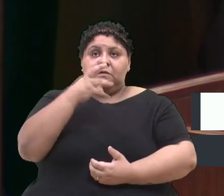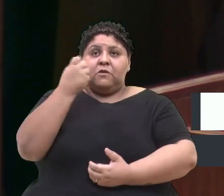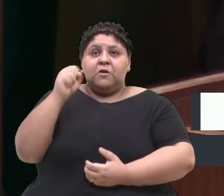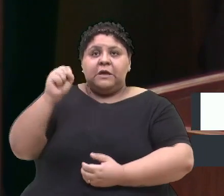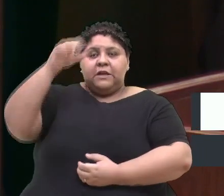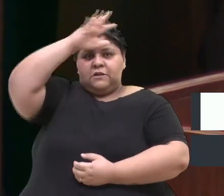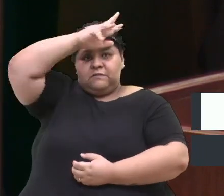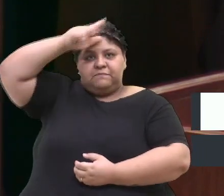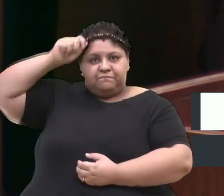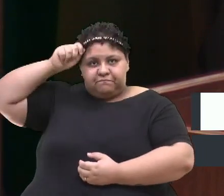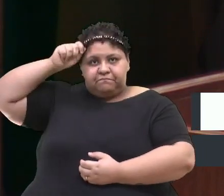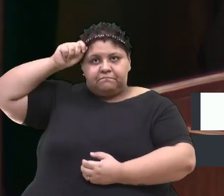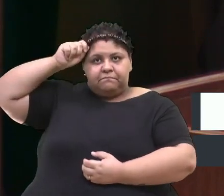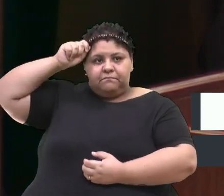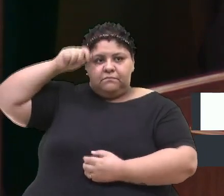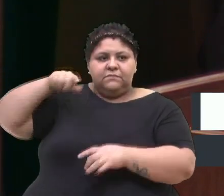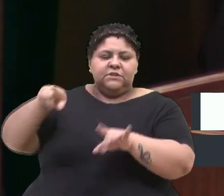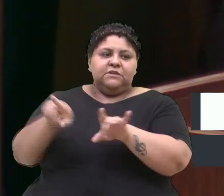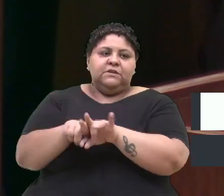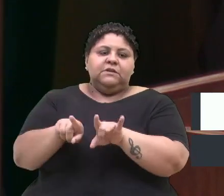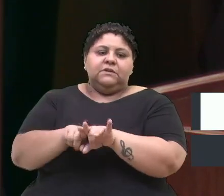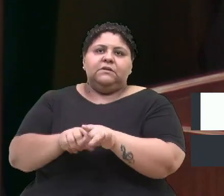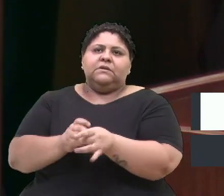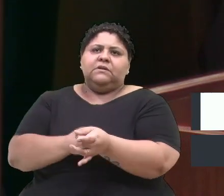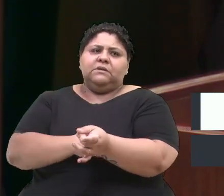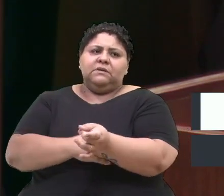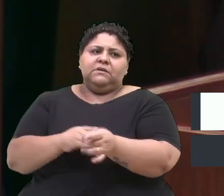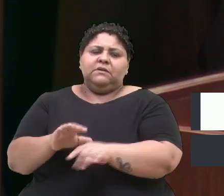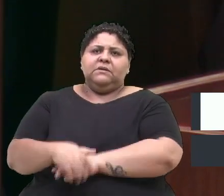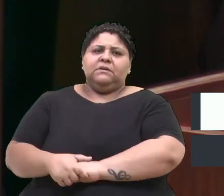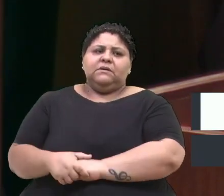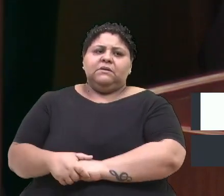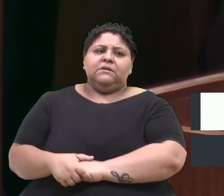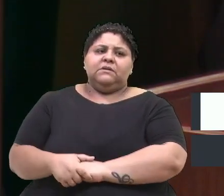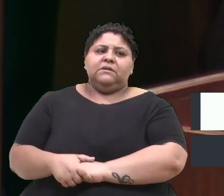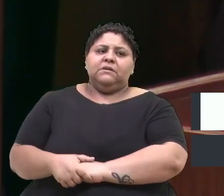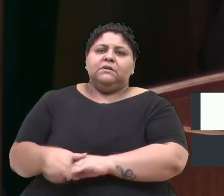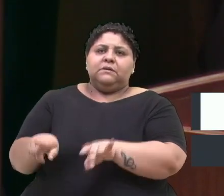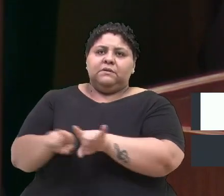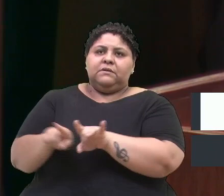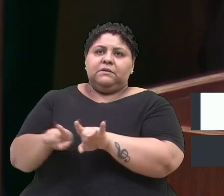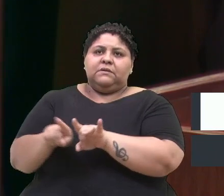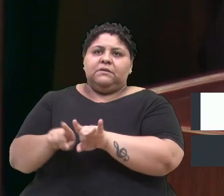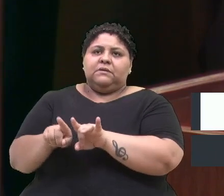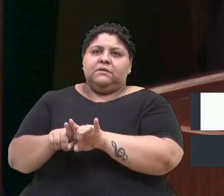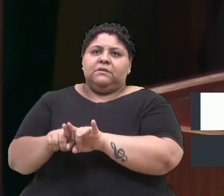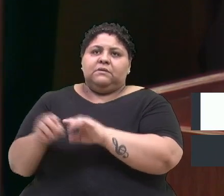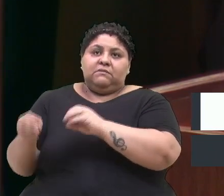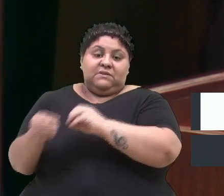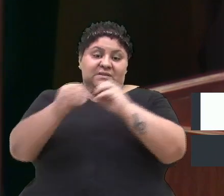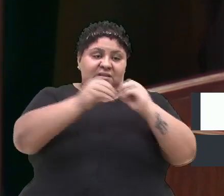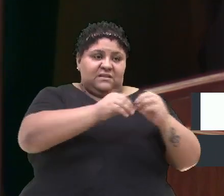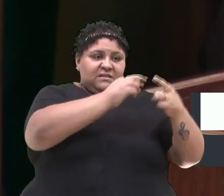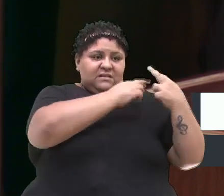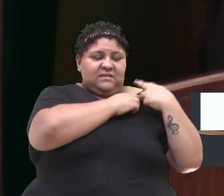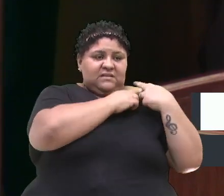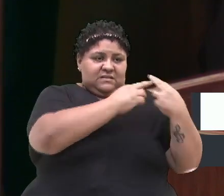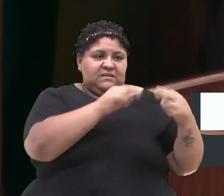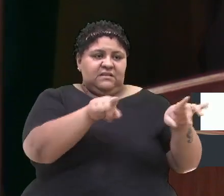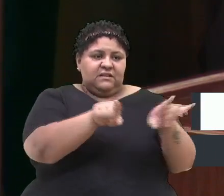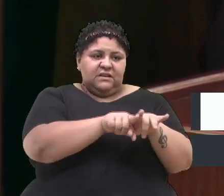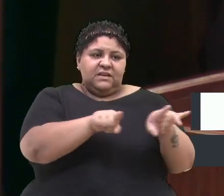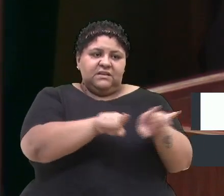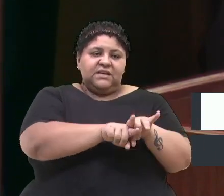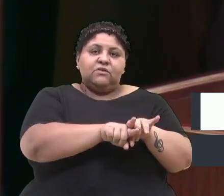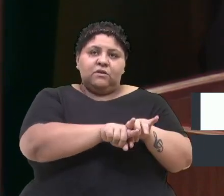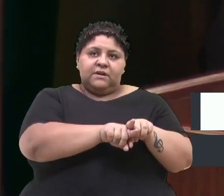municípios, e a gente precisa também colocar responsabilidade nesses municípios para que a